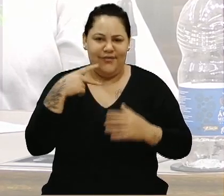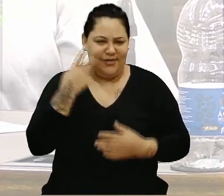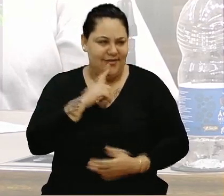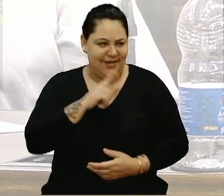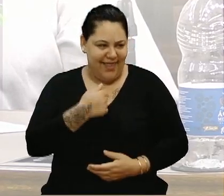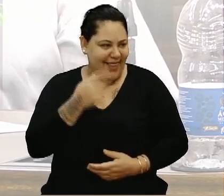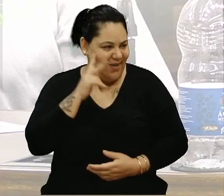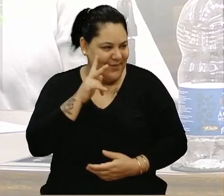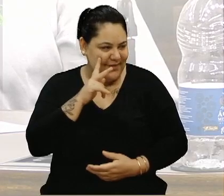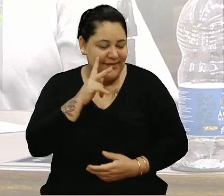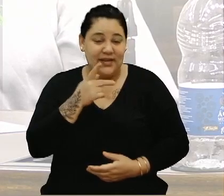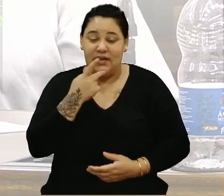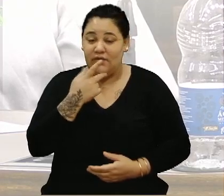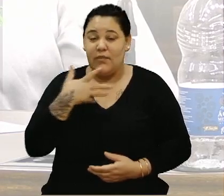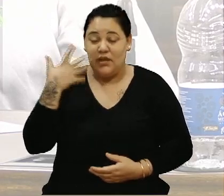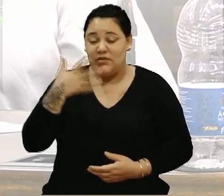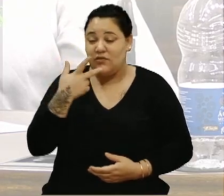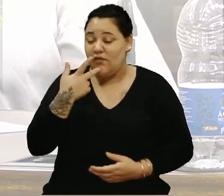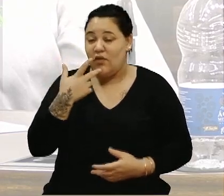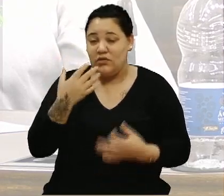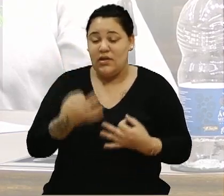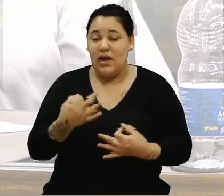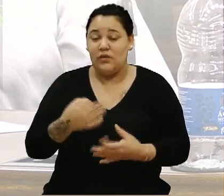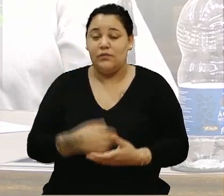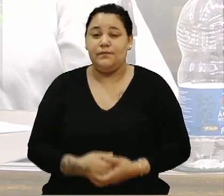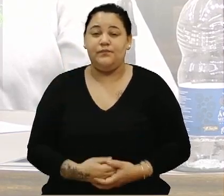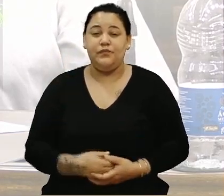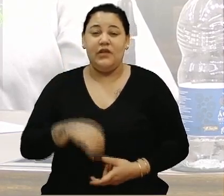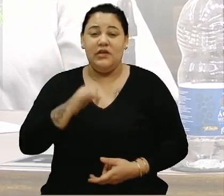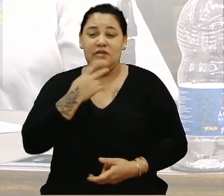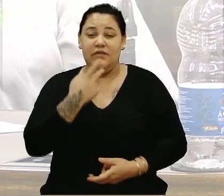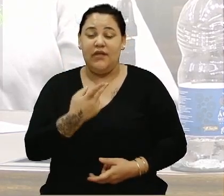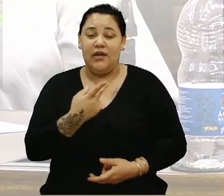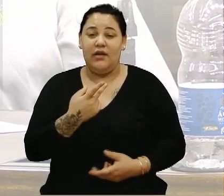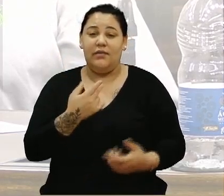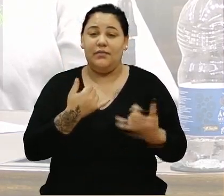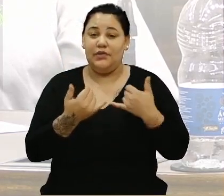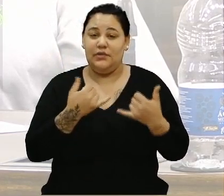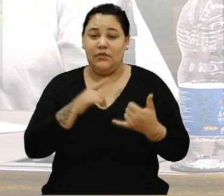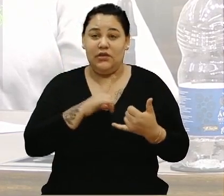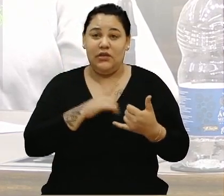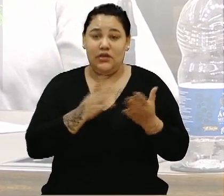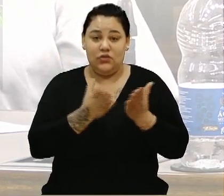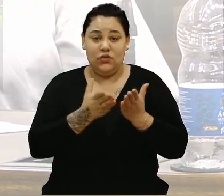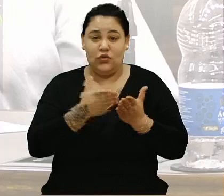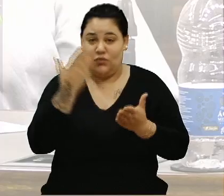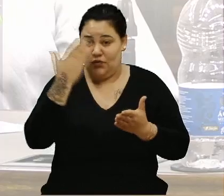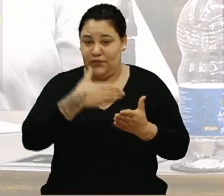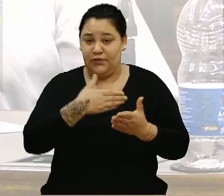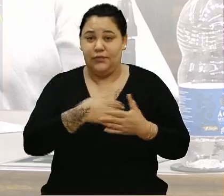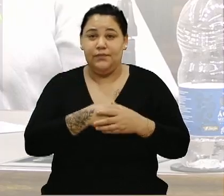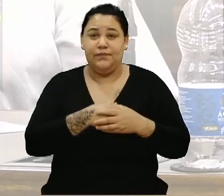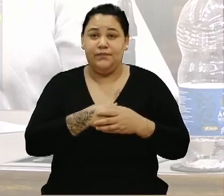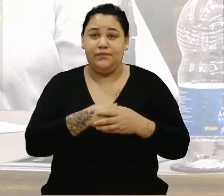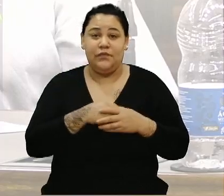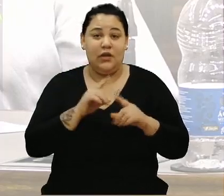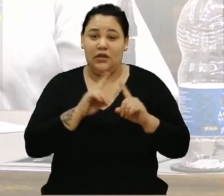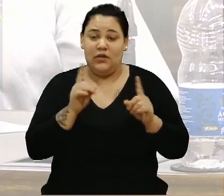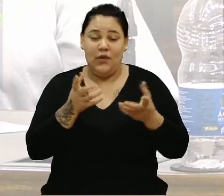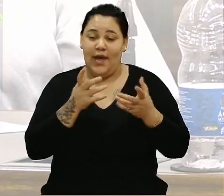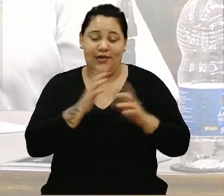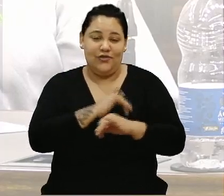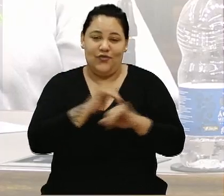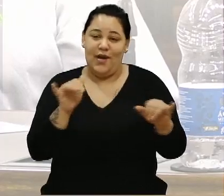E ele falou com razão. E se eu lhe disser, vereador, por exemplo, e tem estudos isso, mas está a 7 chaves, não quero divulgar, mas eu